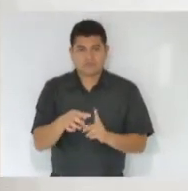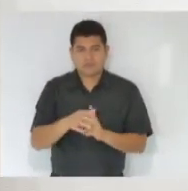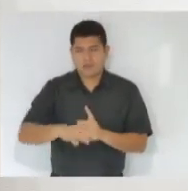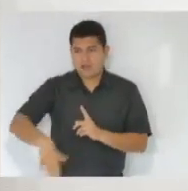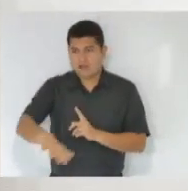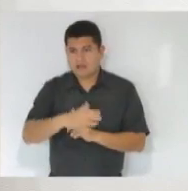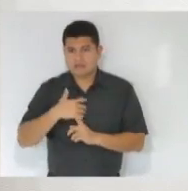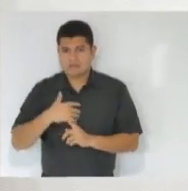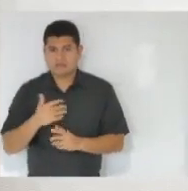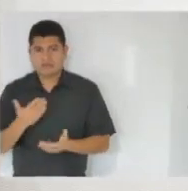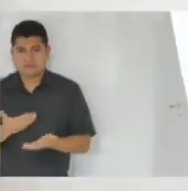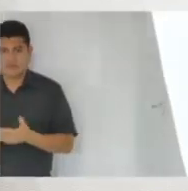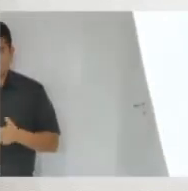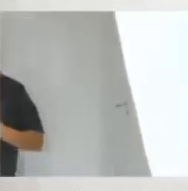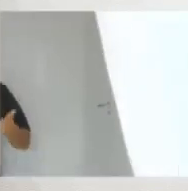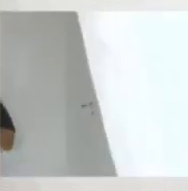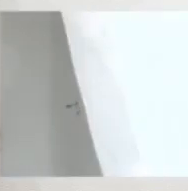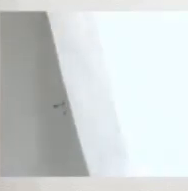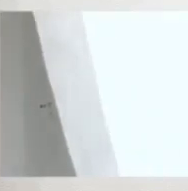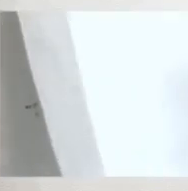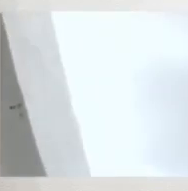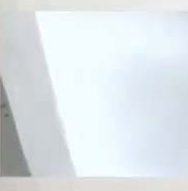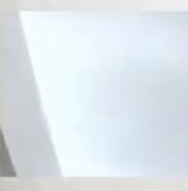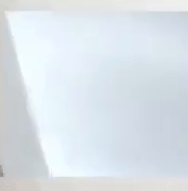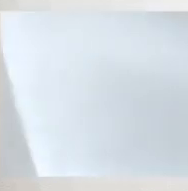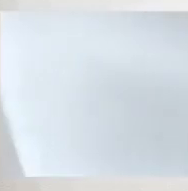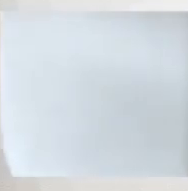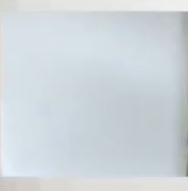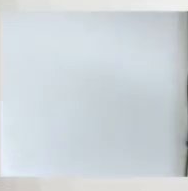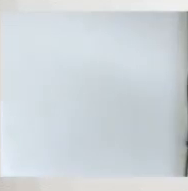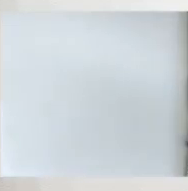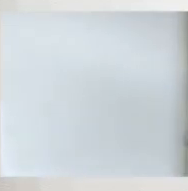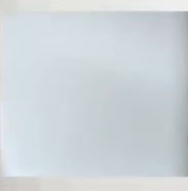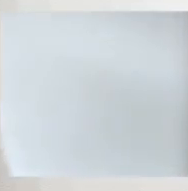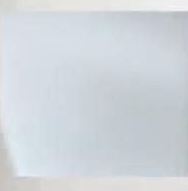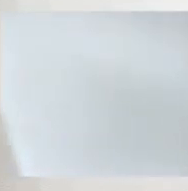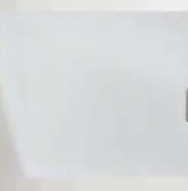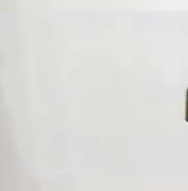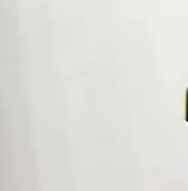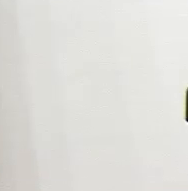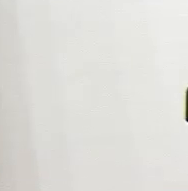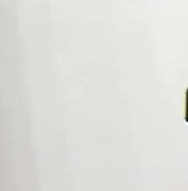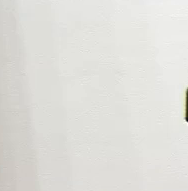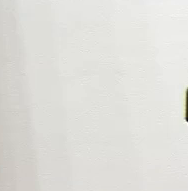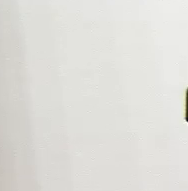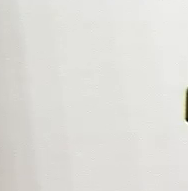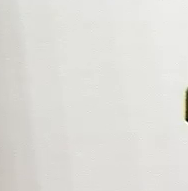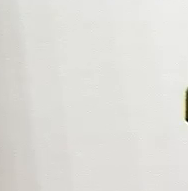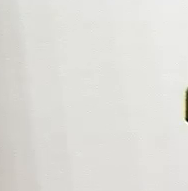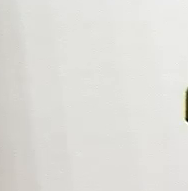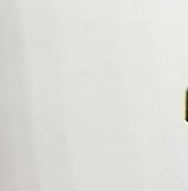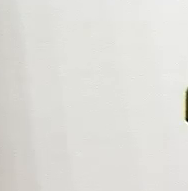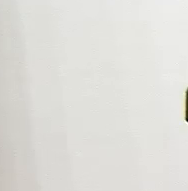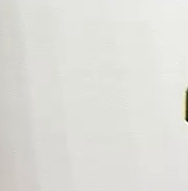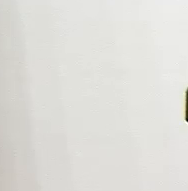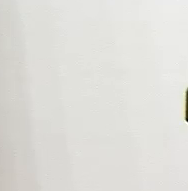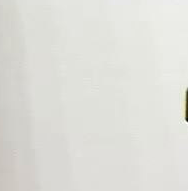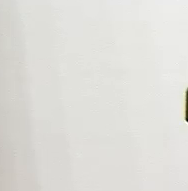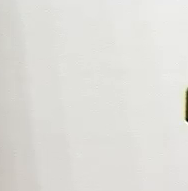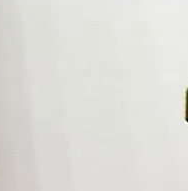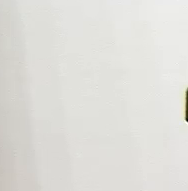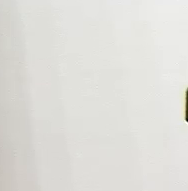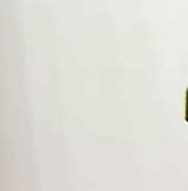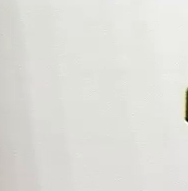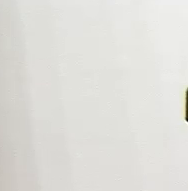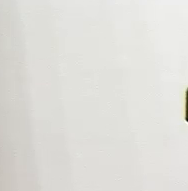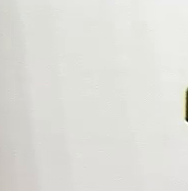Casa da Mulher, fizemos também a abertura do Abraço às escolas, com os nossos alunos. E por que Abraço? O Abraço é